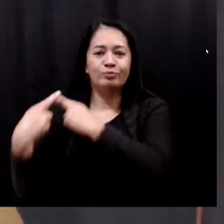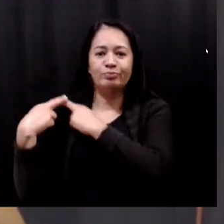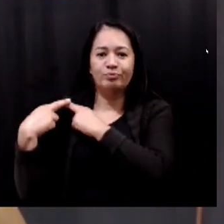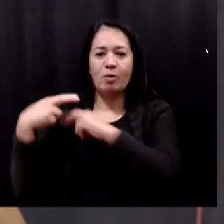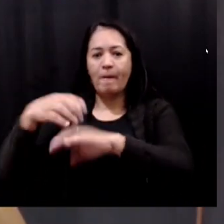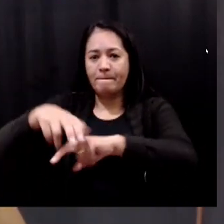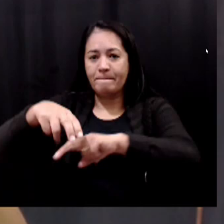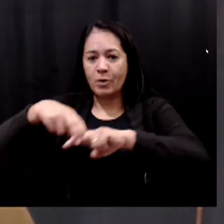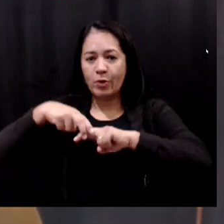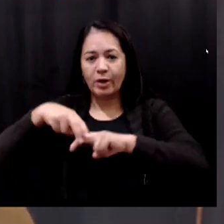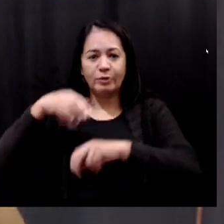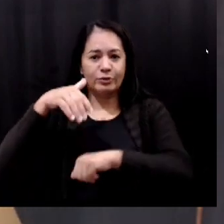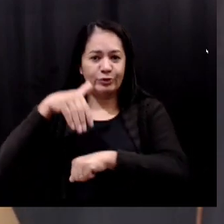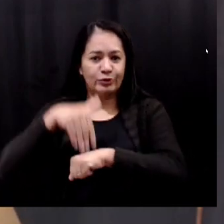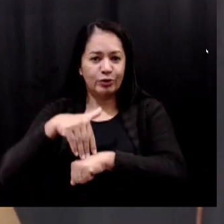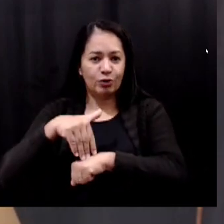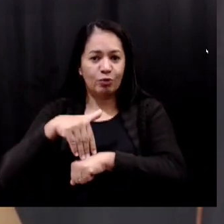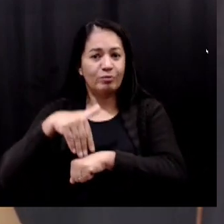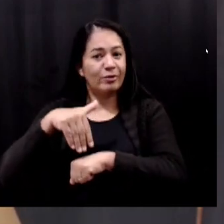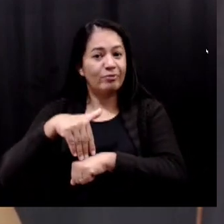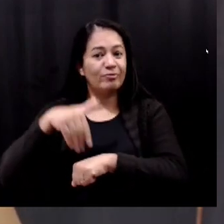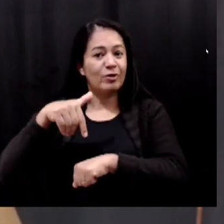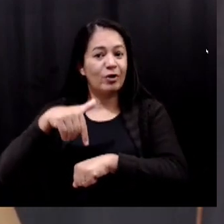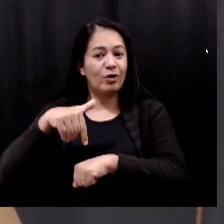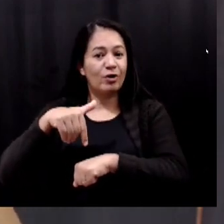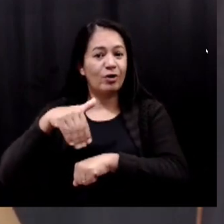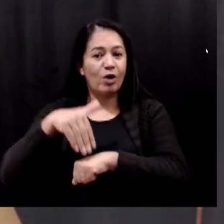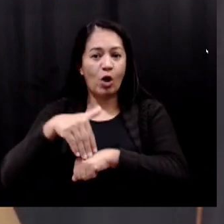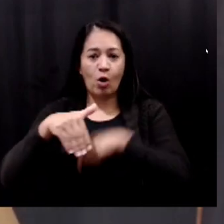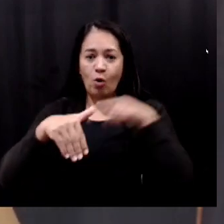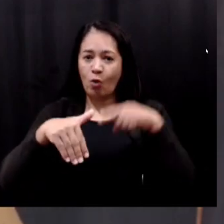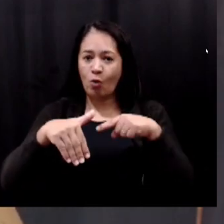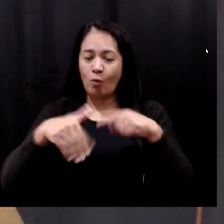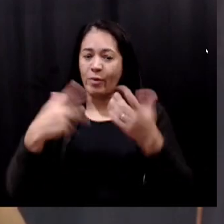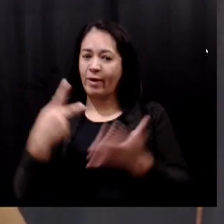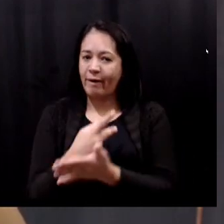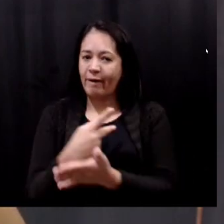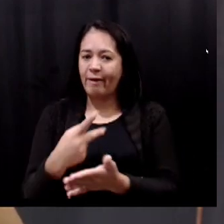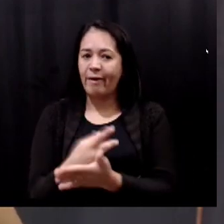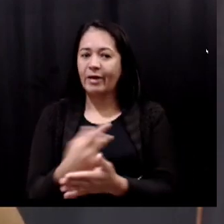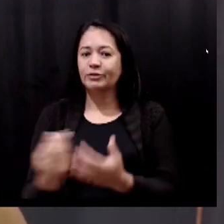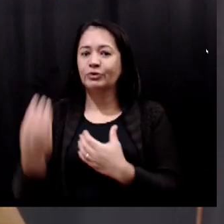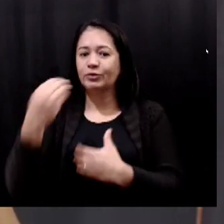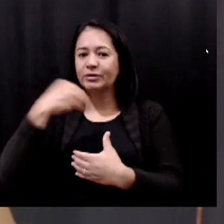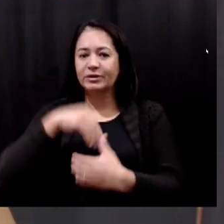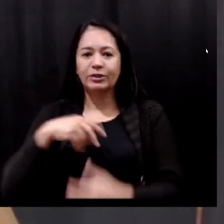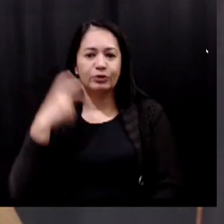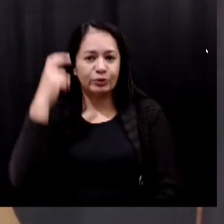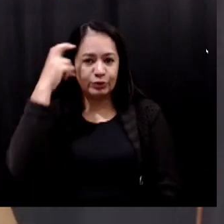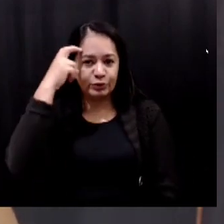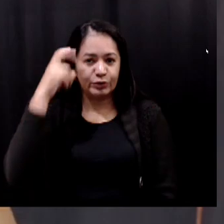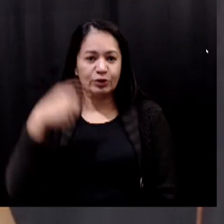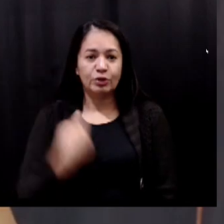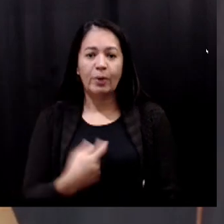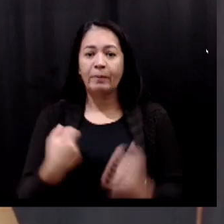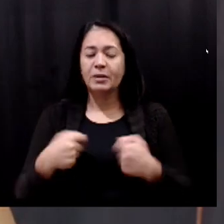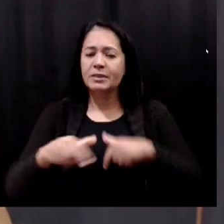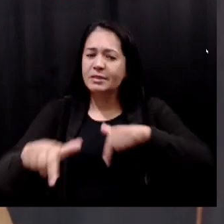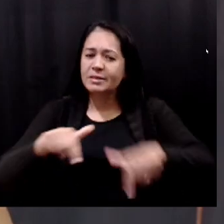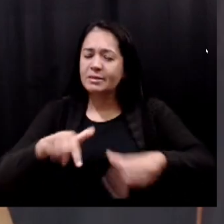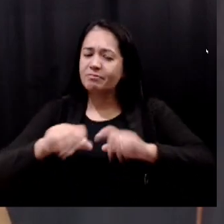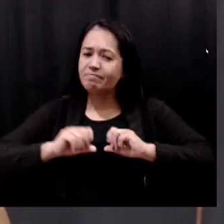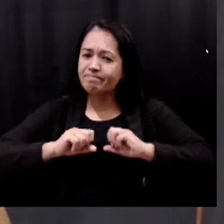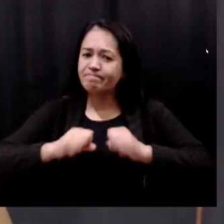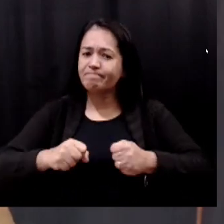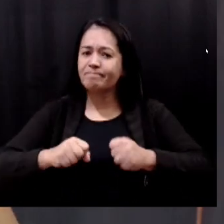Culpa também é uma coisa que é muito arraigada dentro da nossa cultura, né? Então Sim. a gente tem que trabalhar constantemente sobre essa